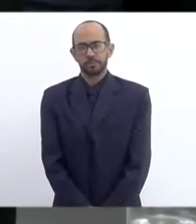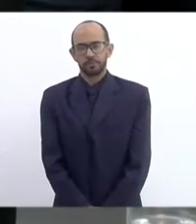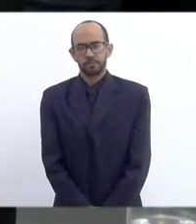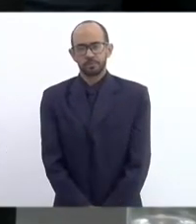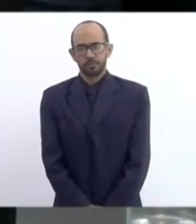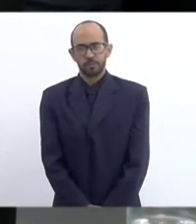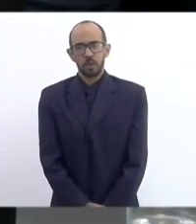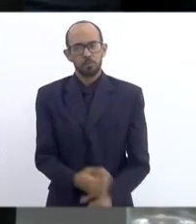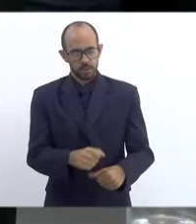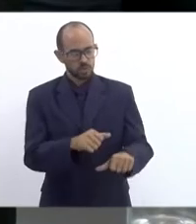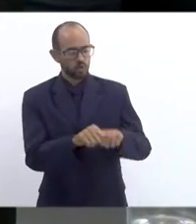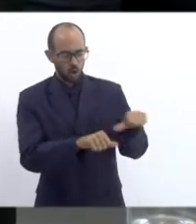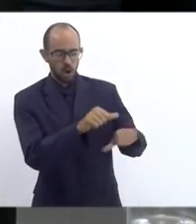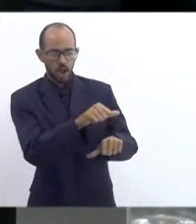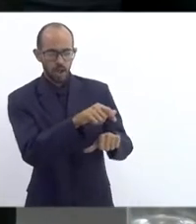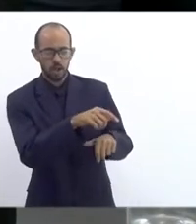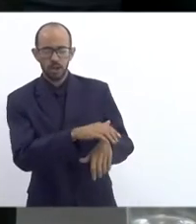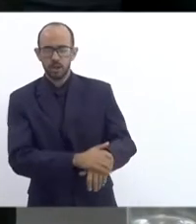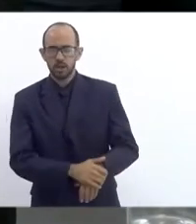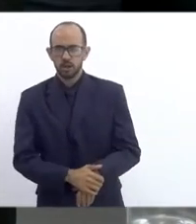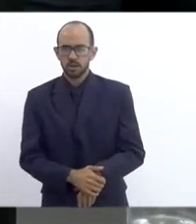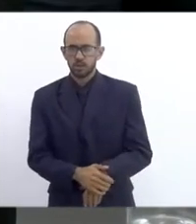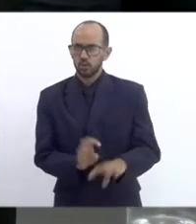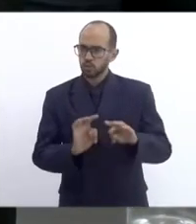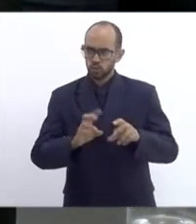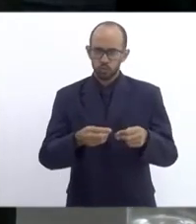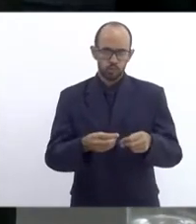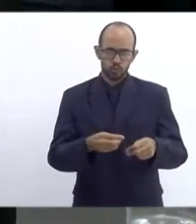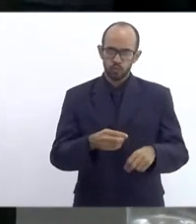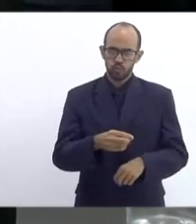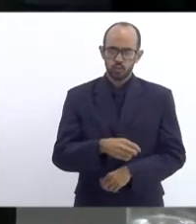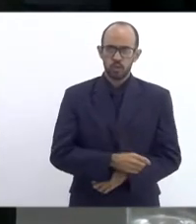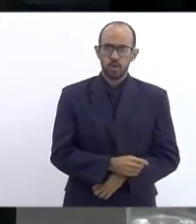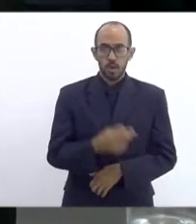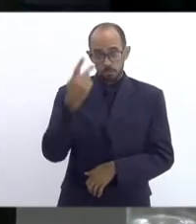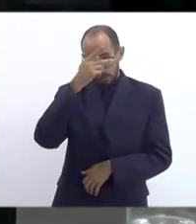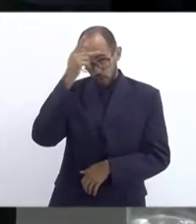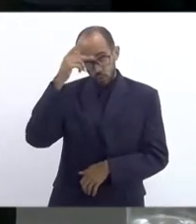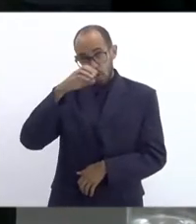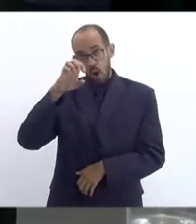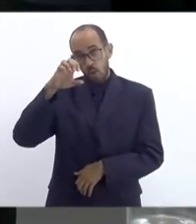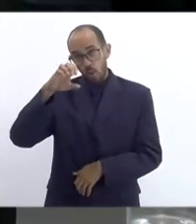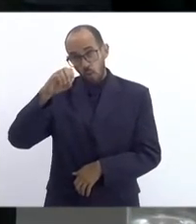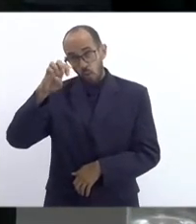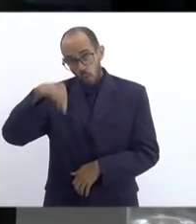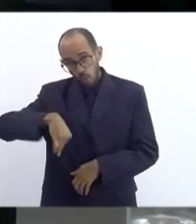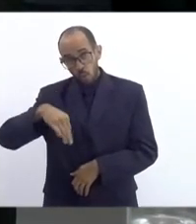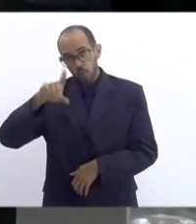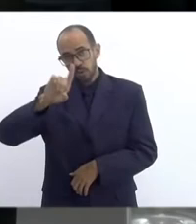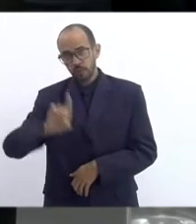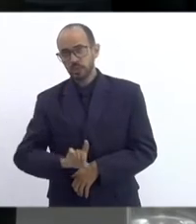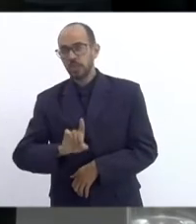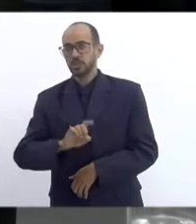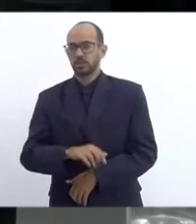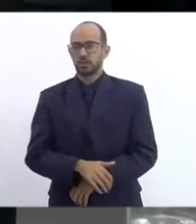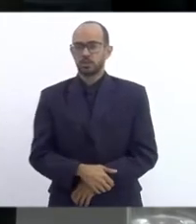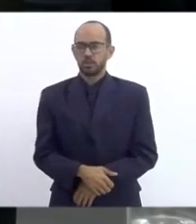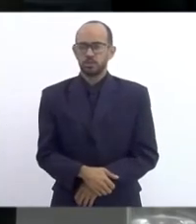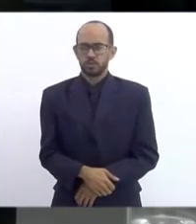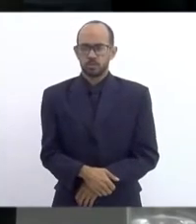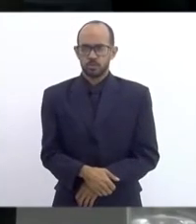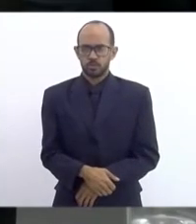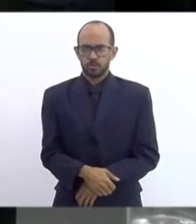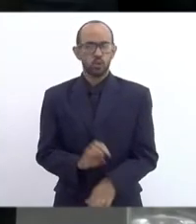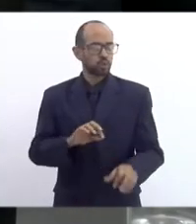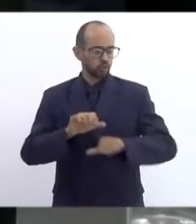Então tem que trocar. Tudo. Pessoa com deficiência. Com deficiência. A gente faz a subemenda. Não, pode deixar.